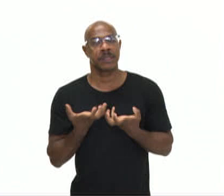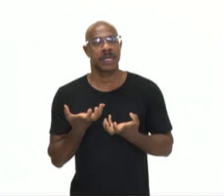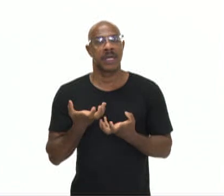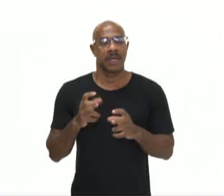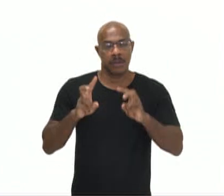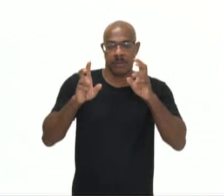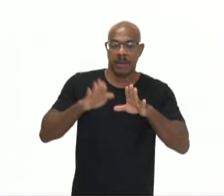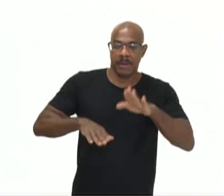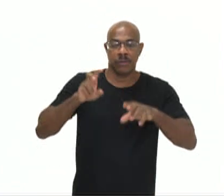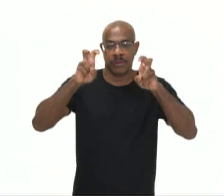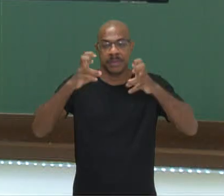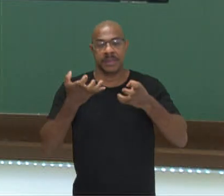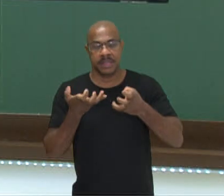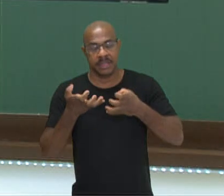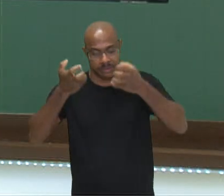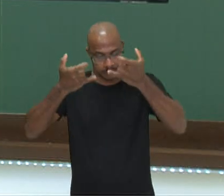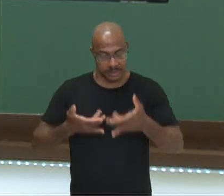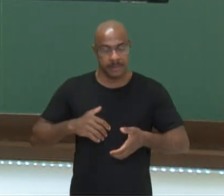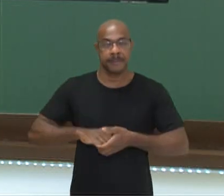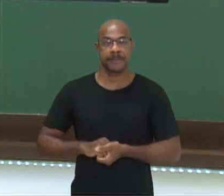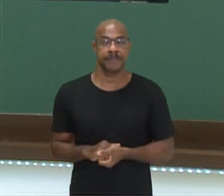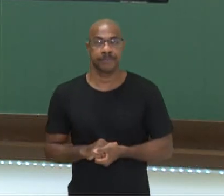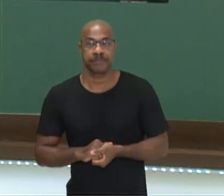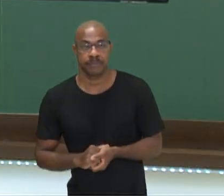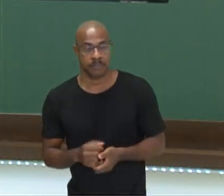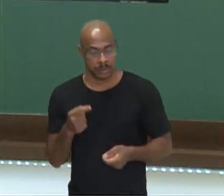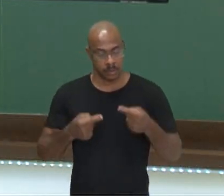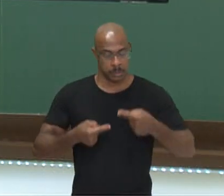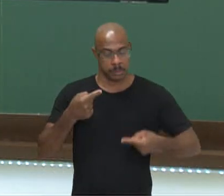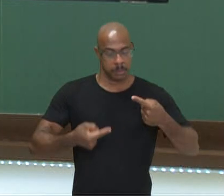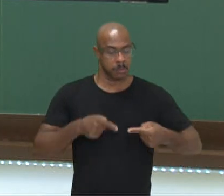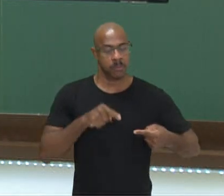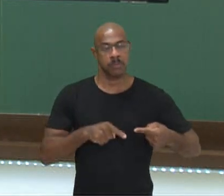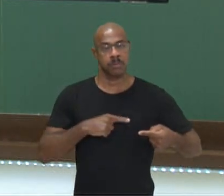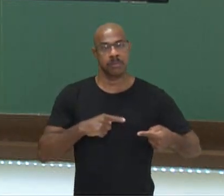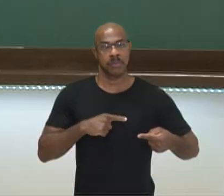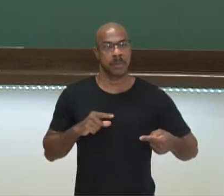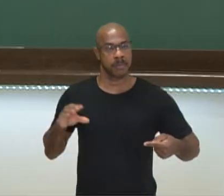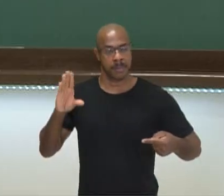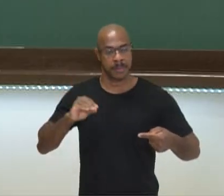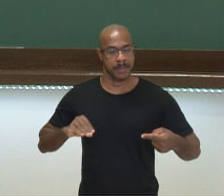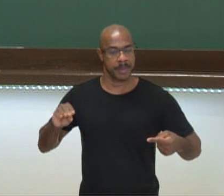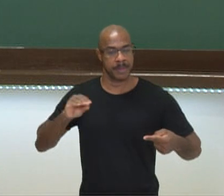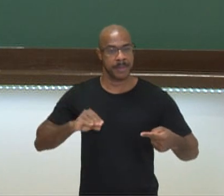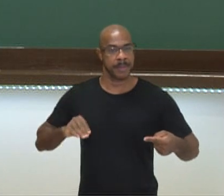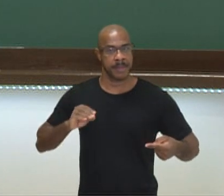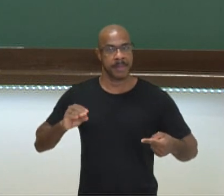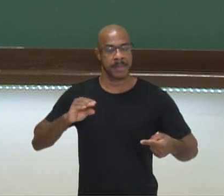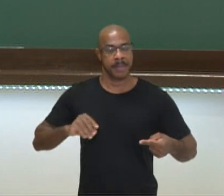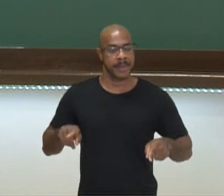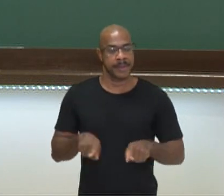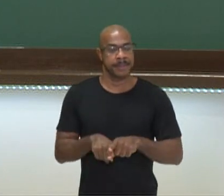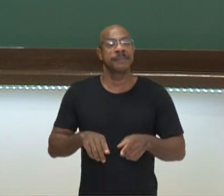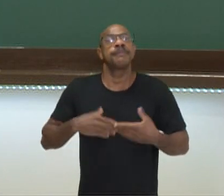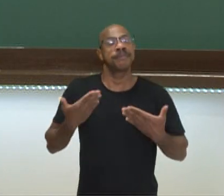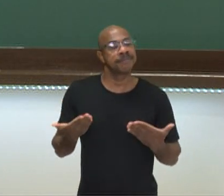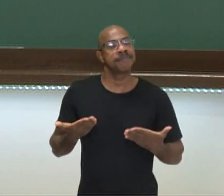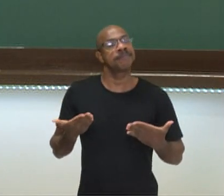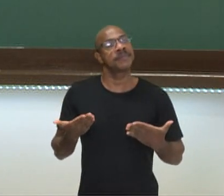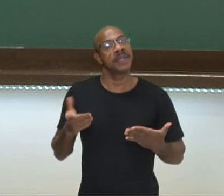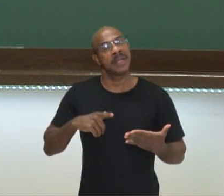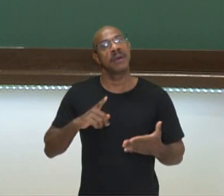tomar. Isso mesmo. Então, o debate ele é feito na oralidade, ele é feito falando, e ele é